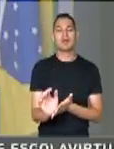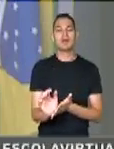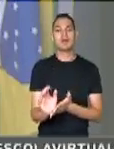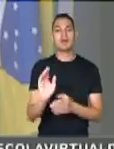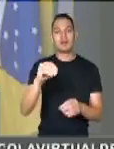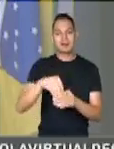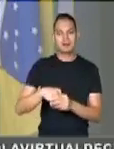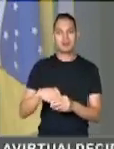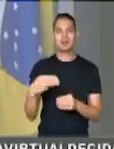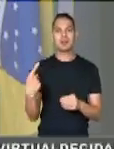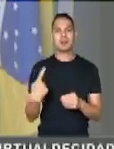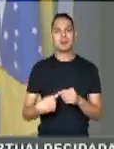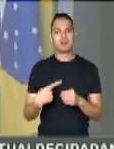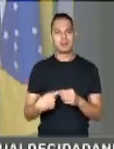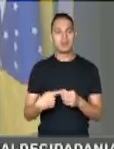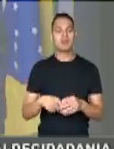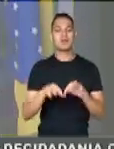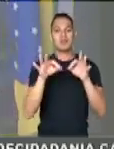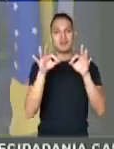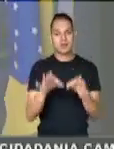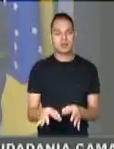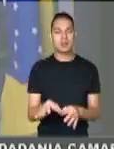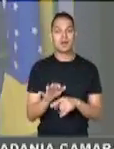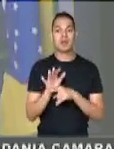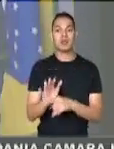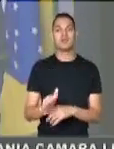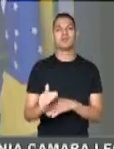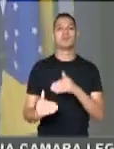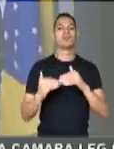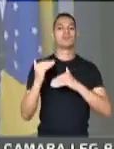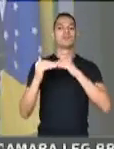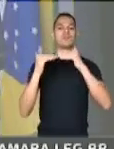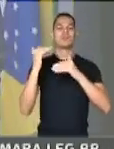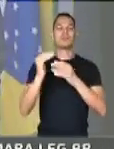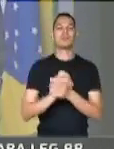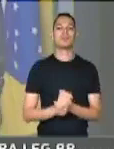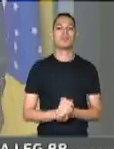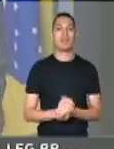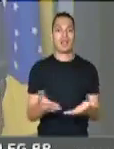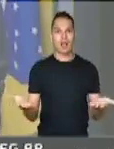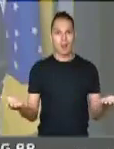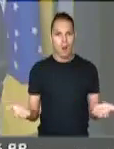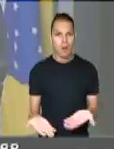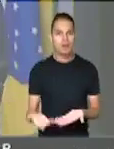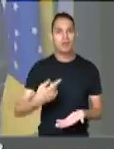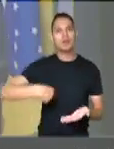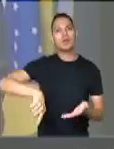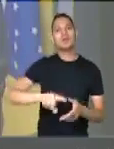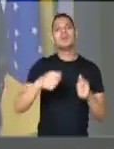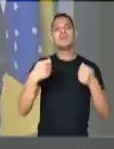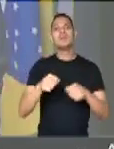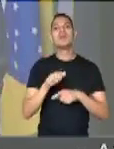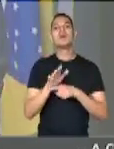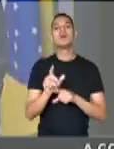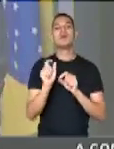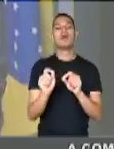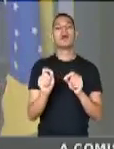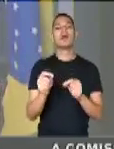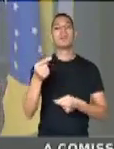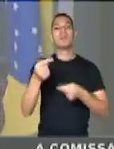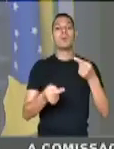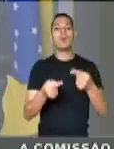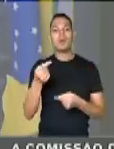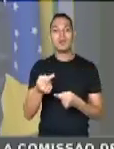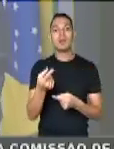na cidade, que certamente fizeram com que ela se desenvolvesse. Mas agora nós precisamos da política, nós precisamos